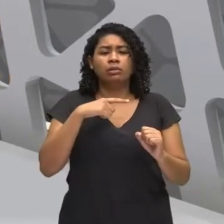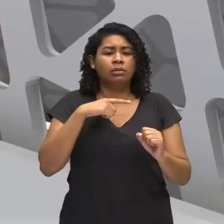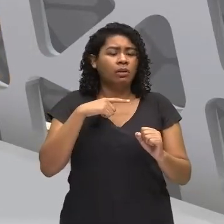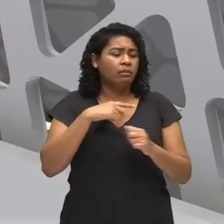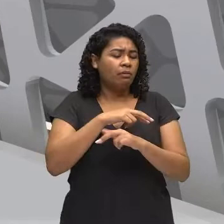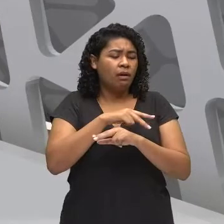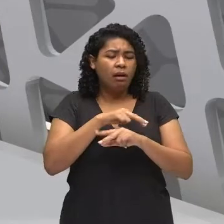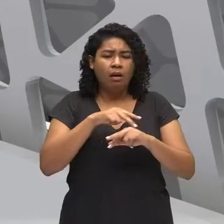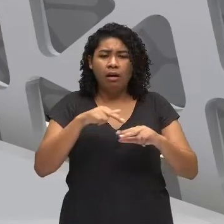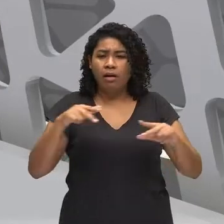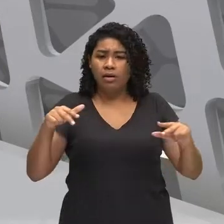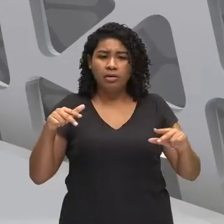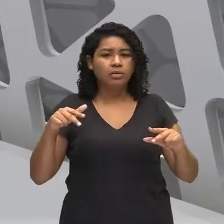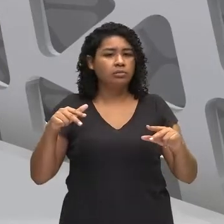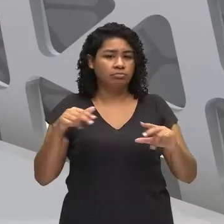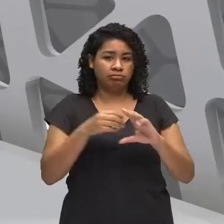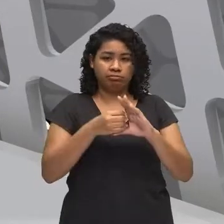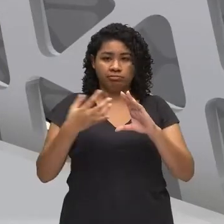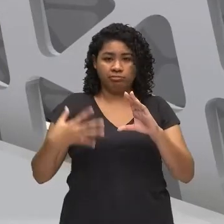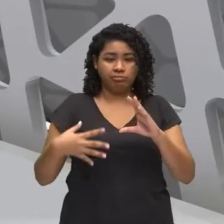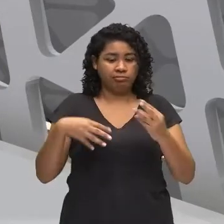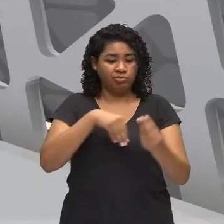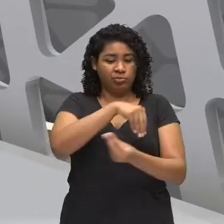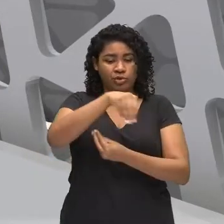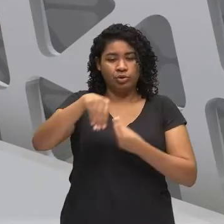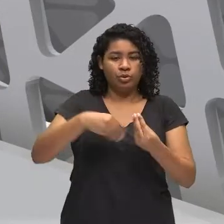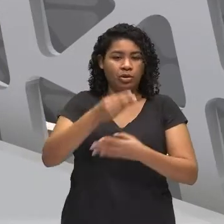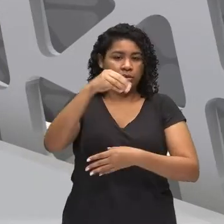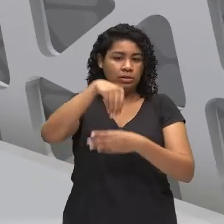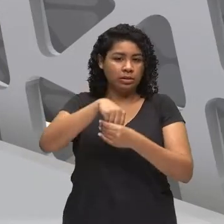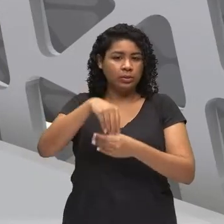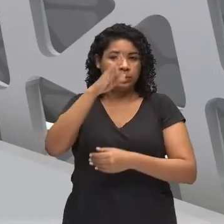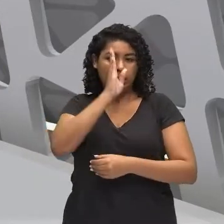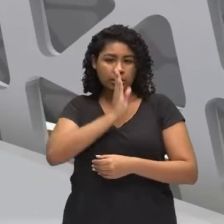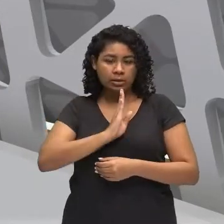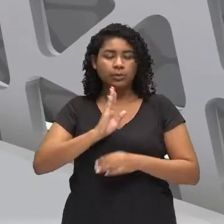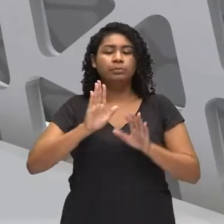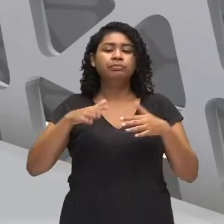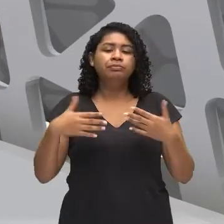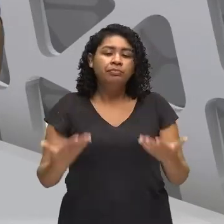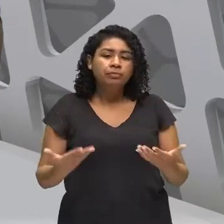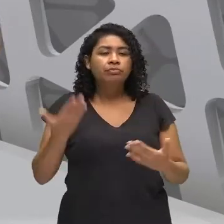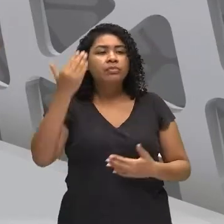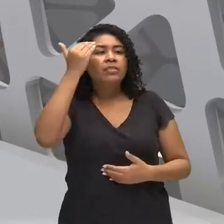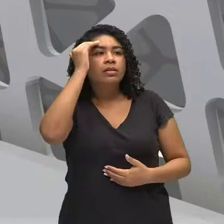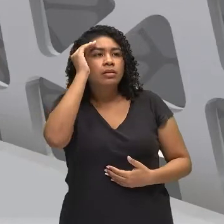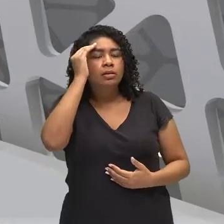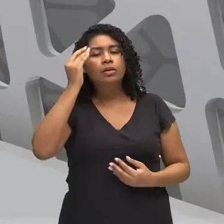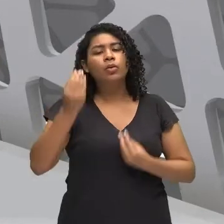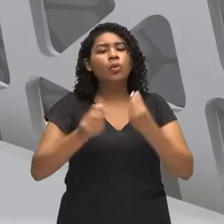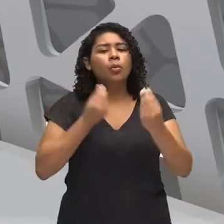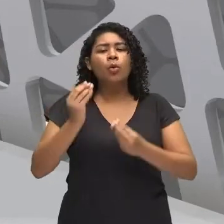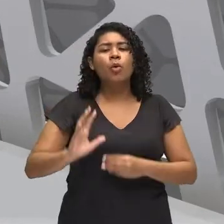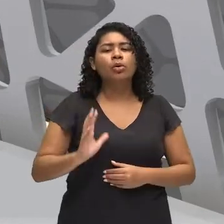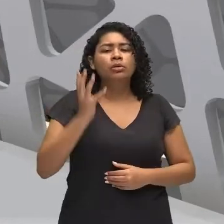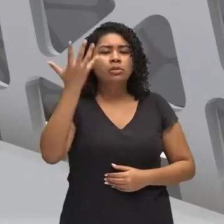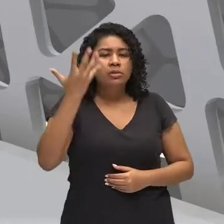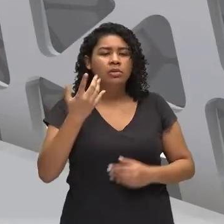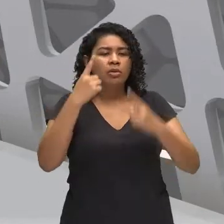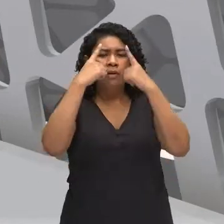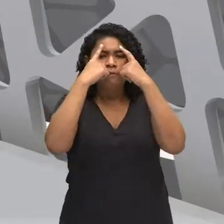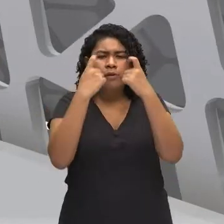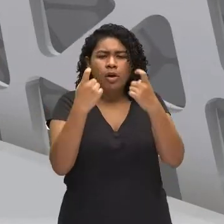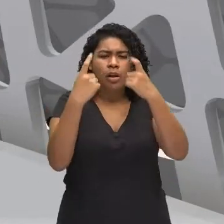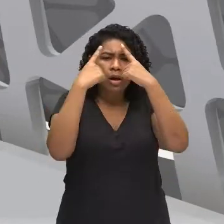vai. Então, claro que quando a gente entende mesmo essa parte da violência, da truculência, como ocorreu